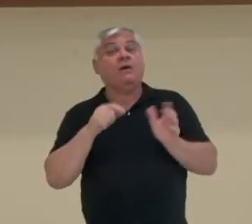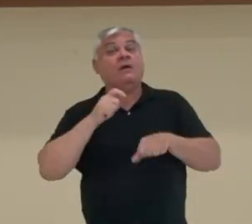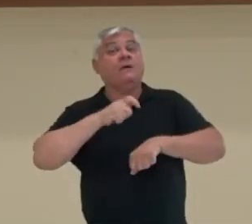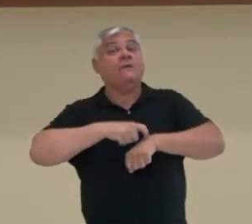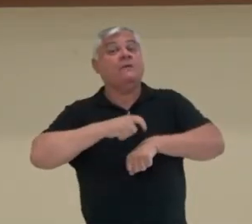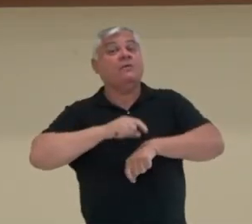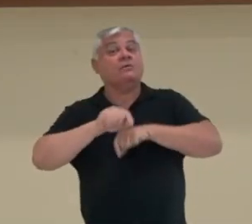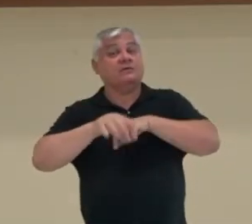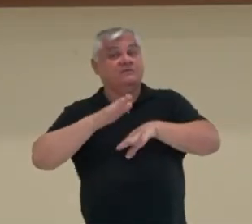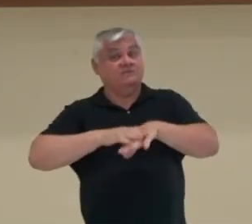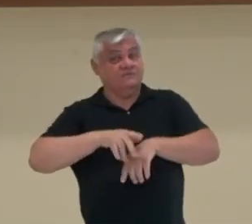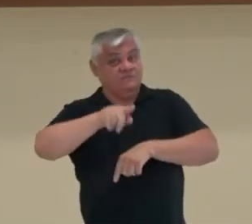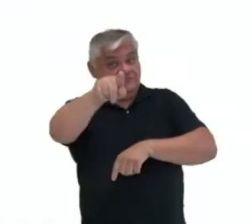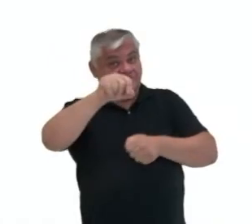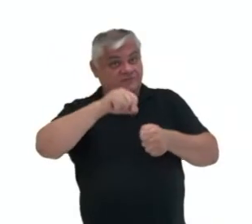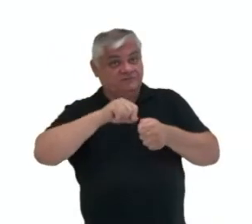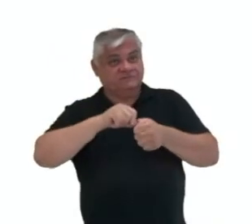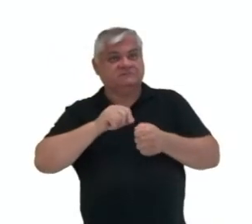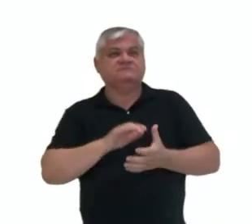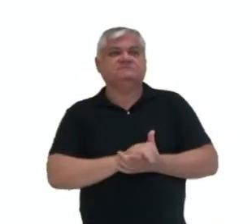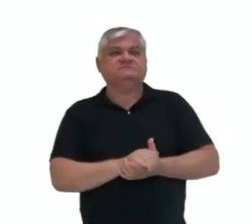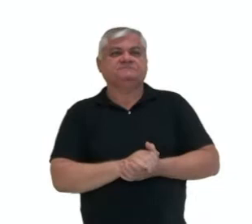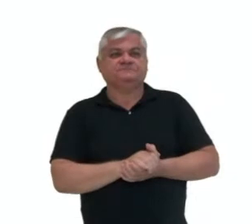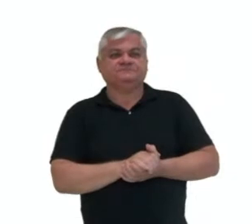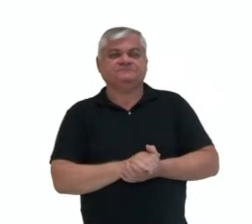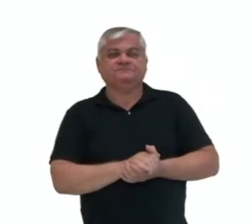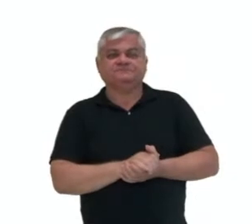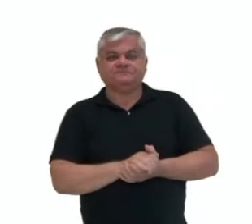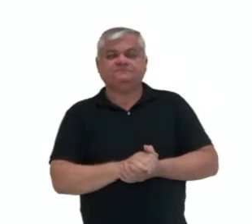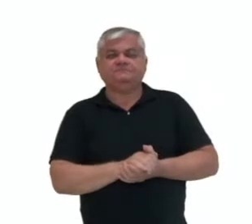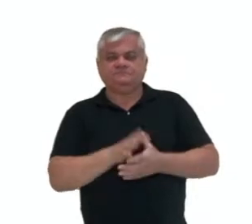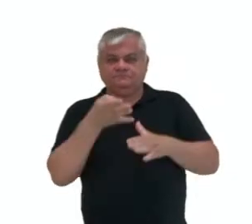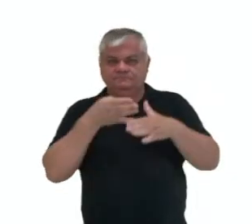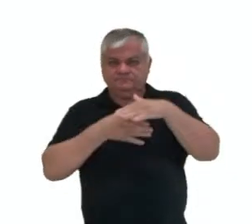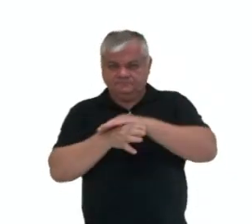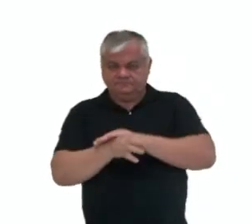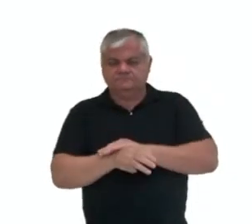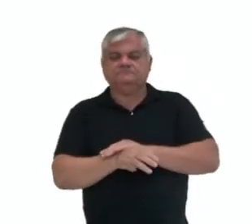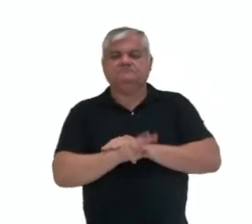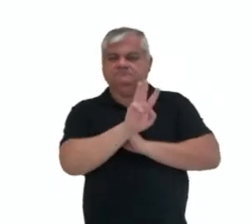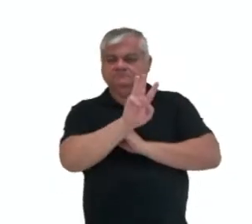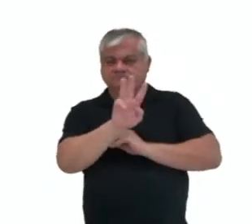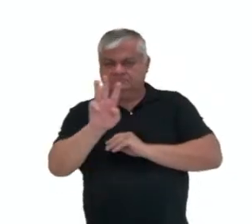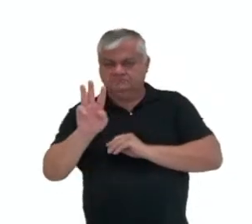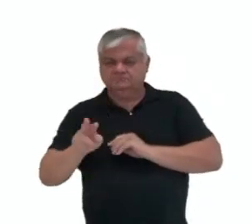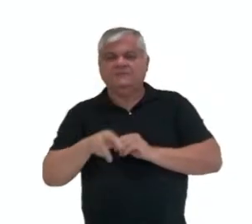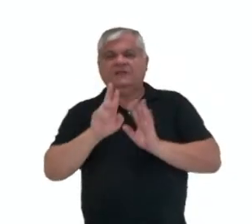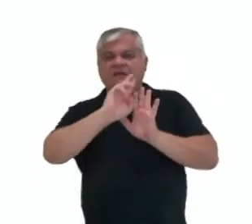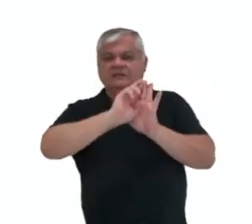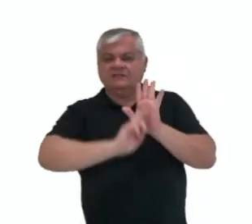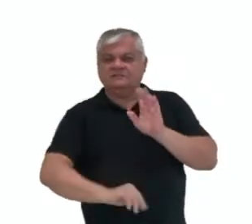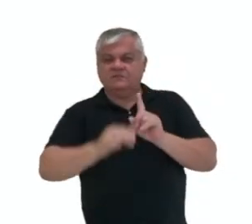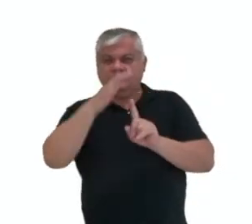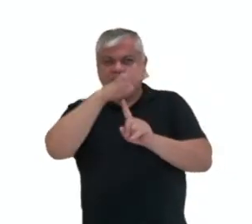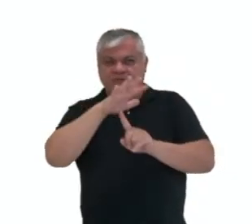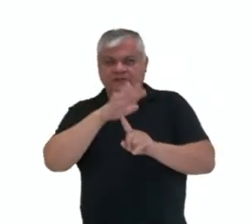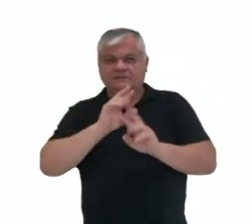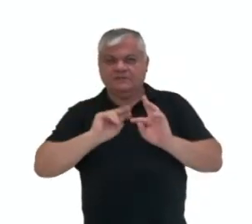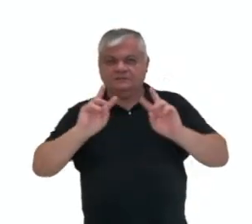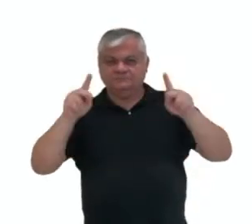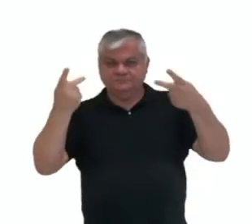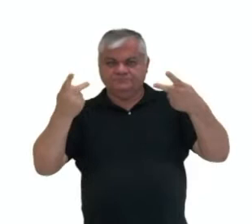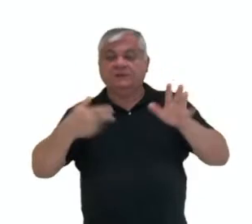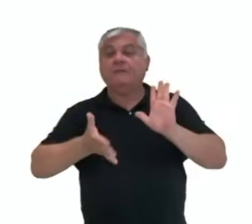momento à sua vez. Então veja, você vai acessar o Redação Paraná. No aplicativo Redação Paraná tem